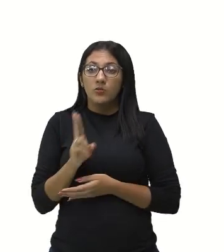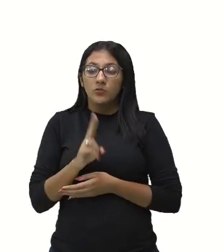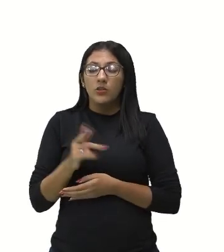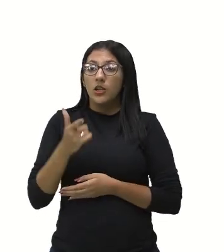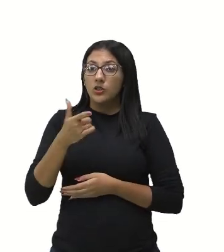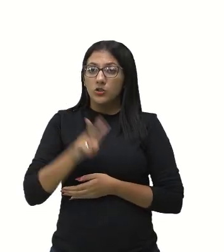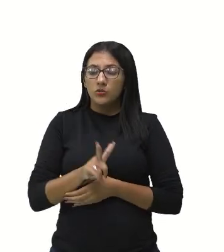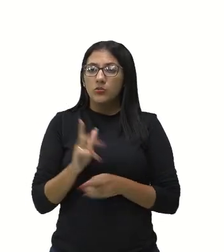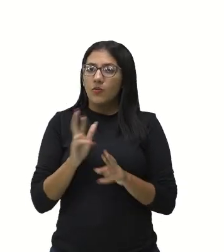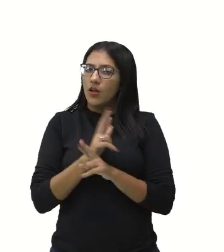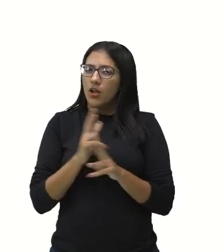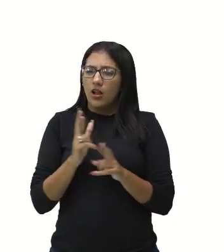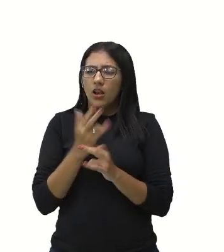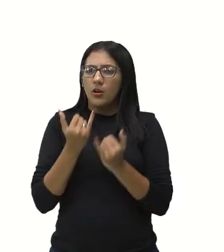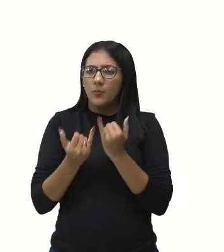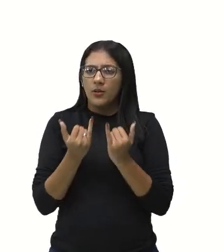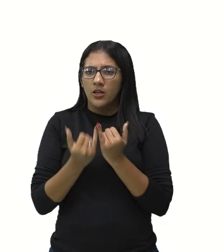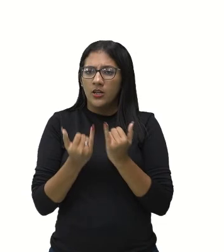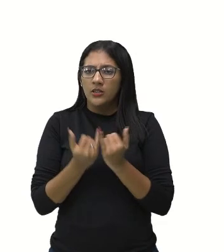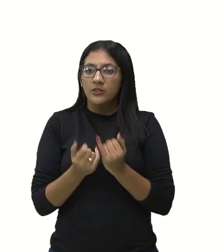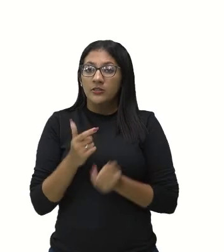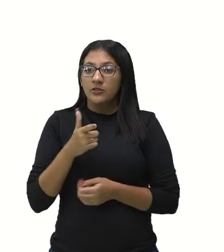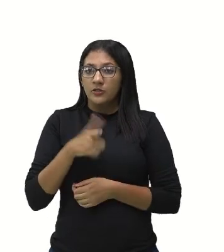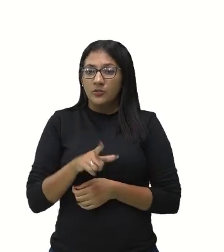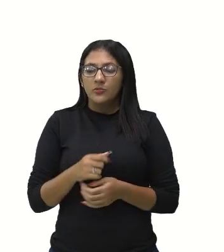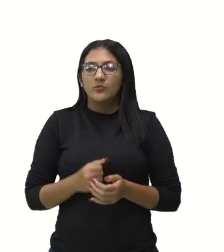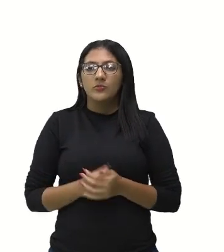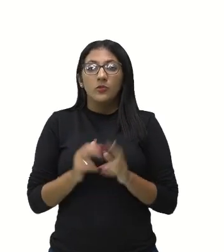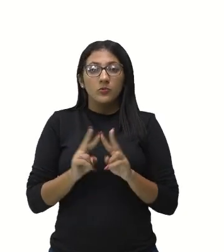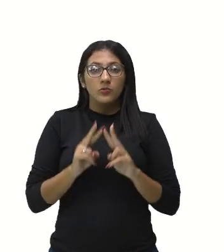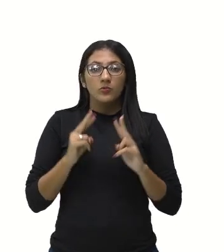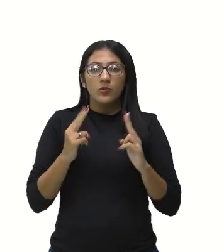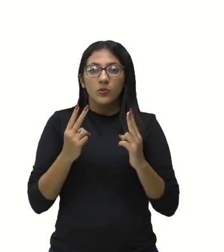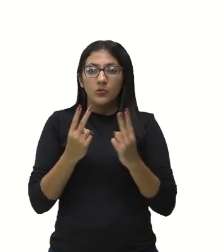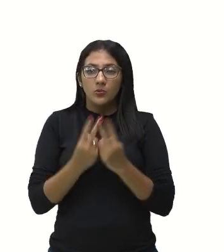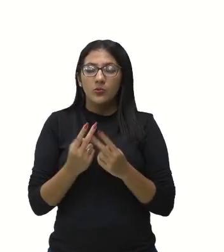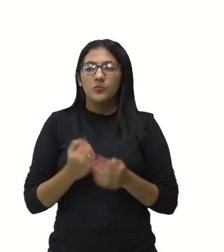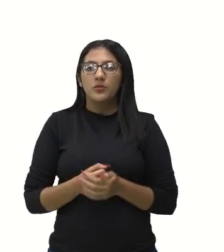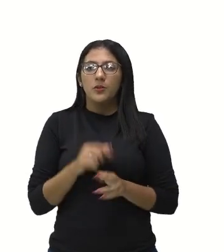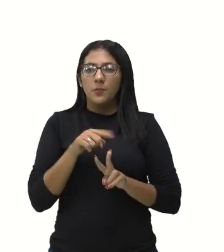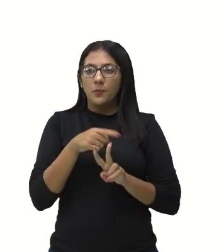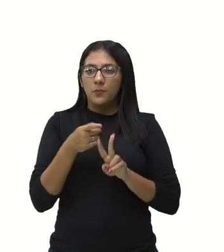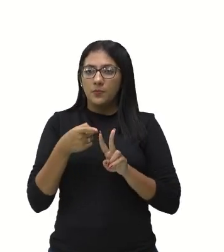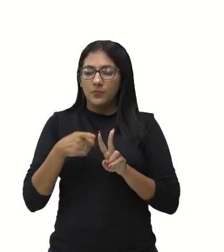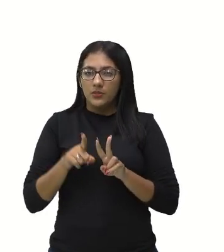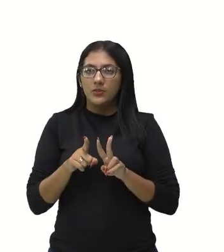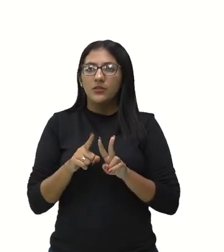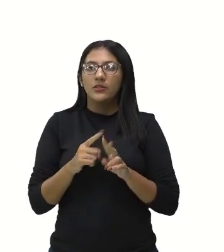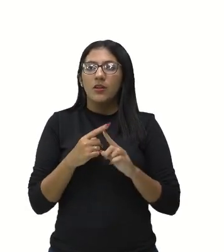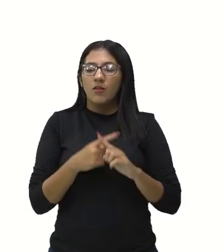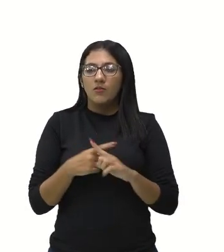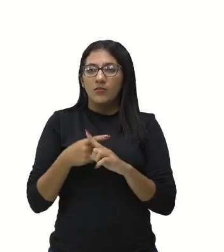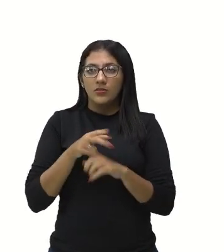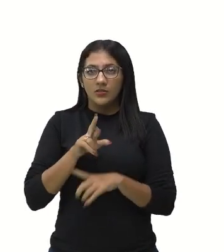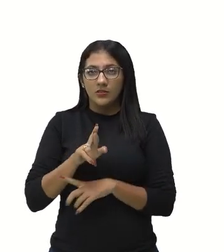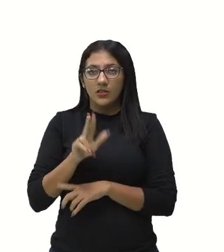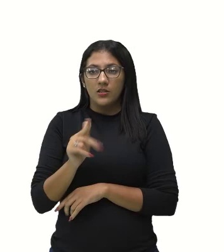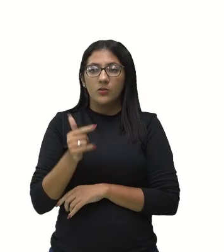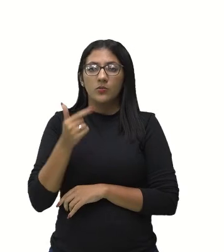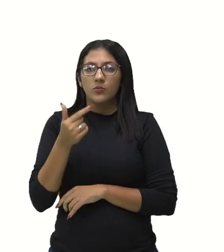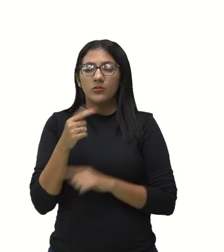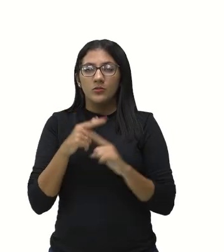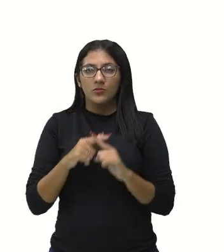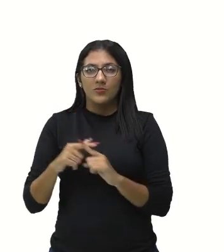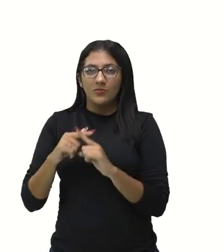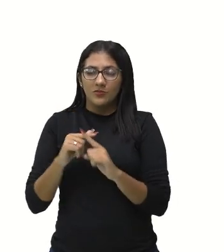mesma relação. Mesma fórmula, né? Π vezes o raio elevado ao quadrado vezes